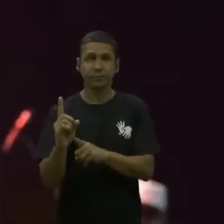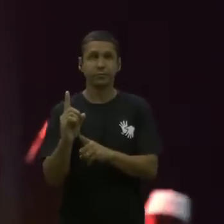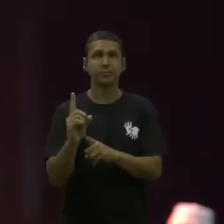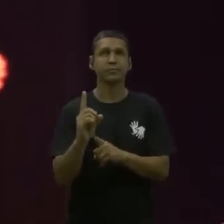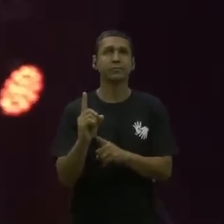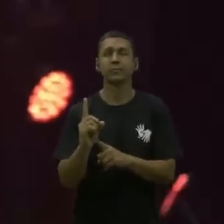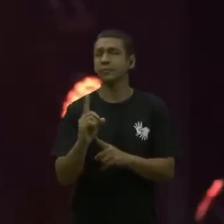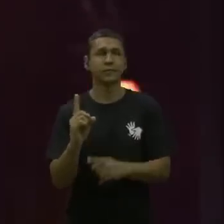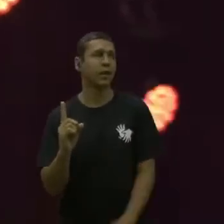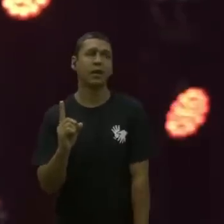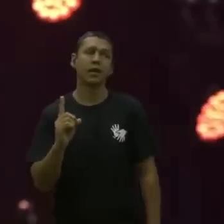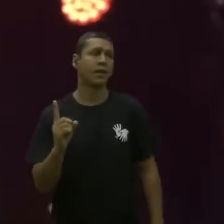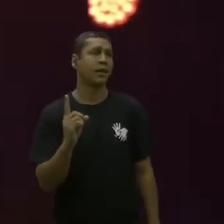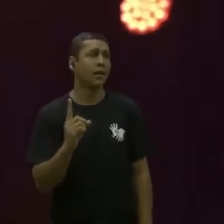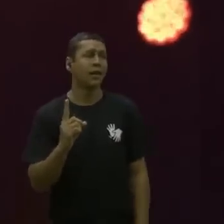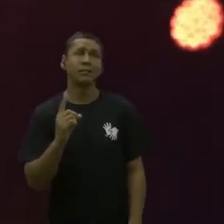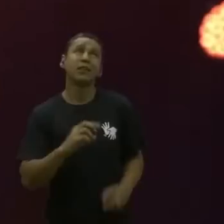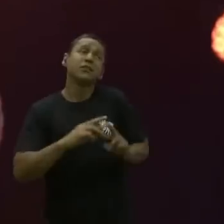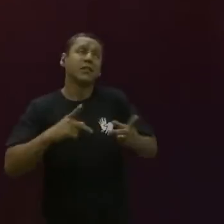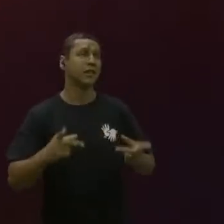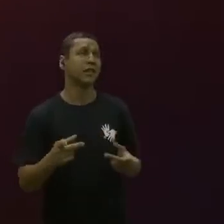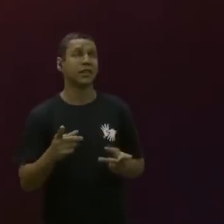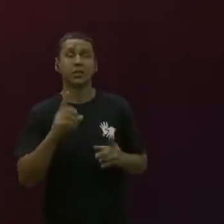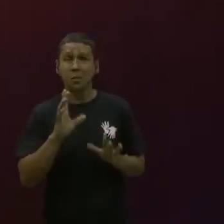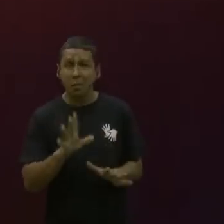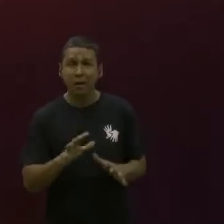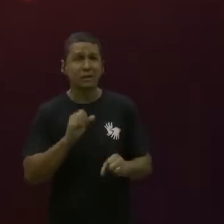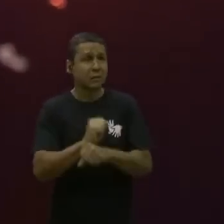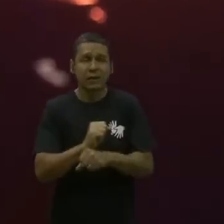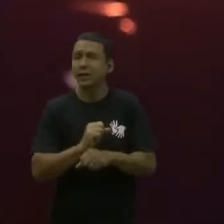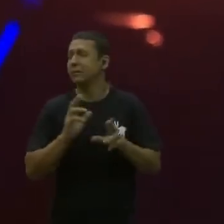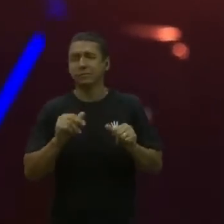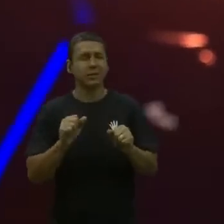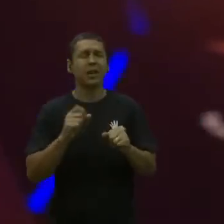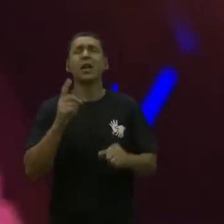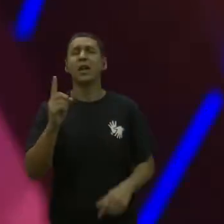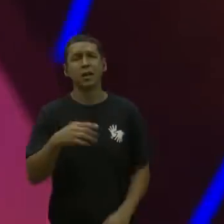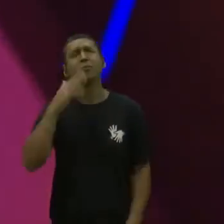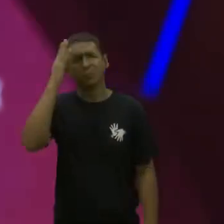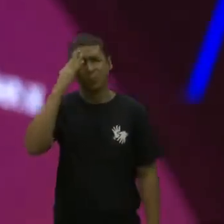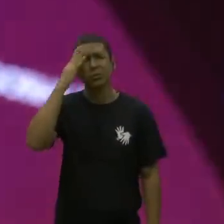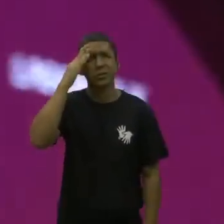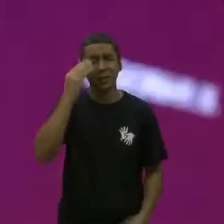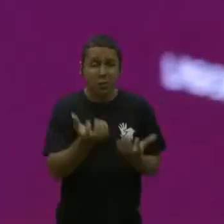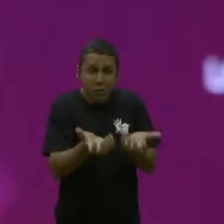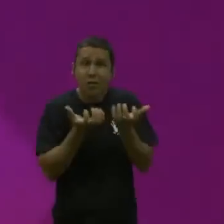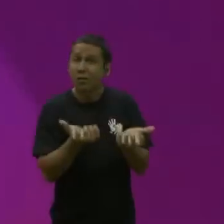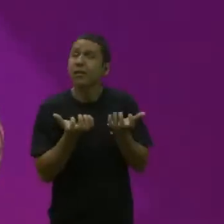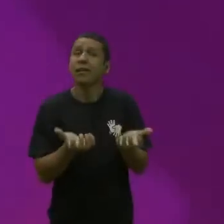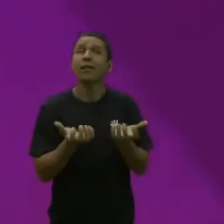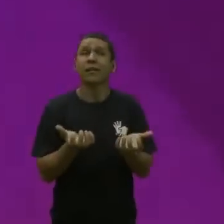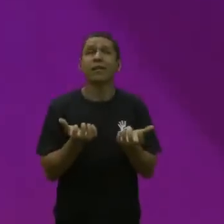Não tá do jeito que eu queria, mas eu não vou parar. Eu sei o que eu vim fazer aqui.